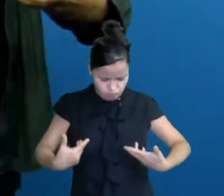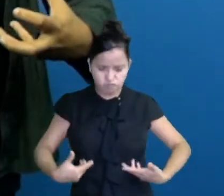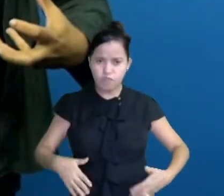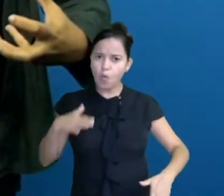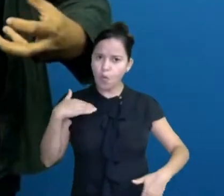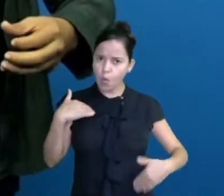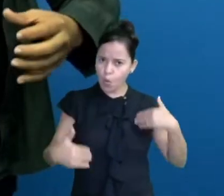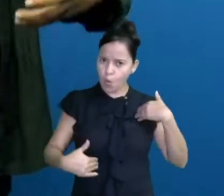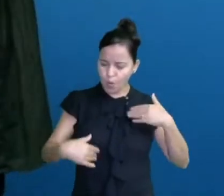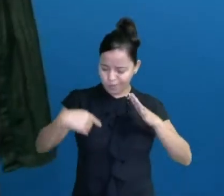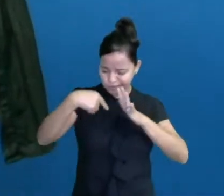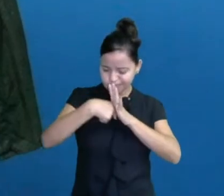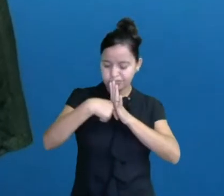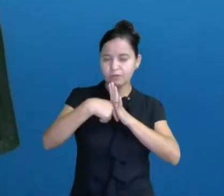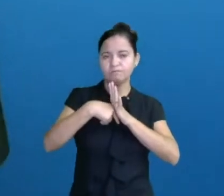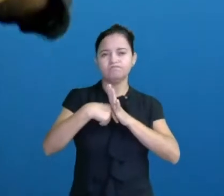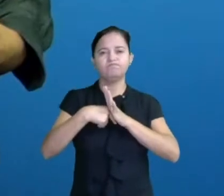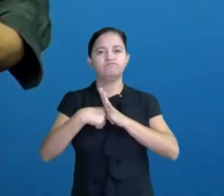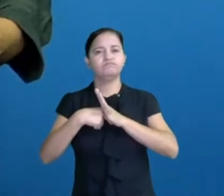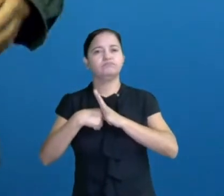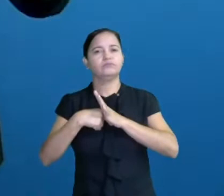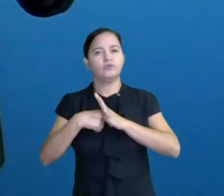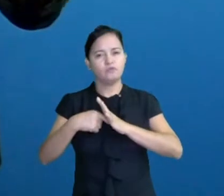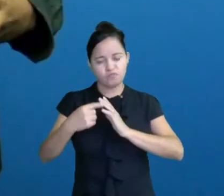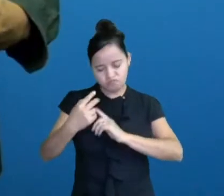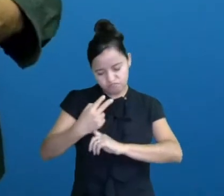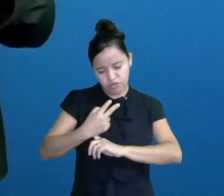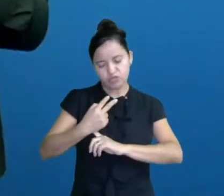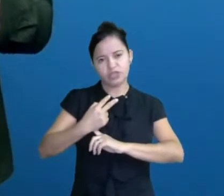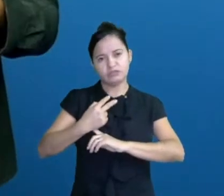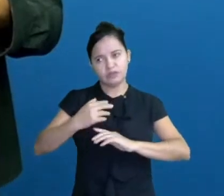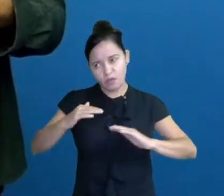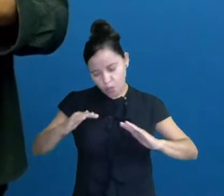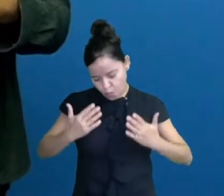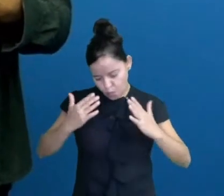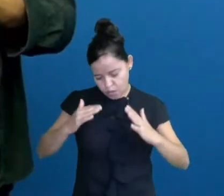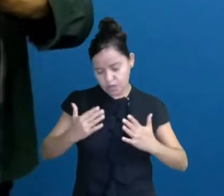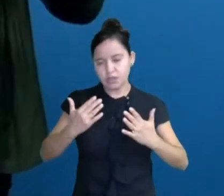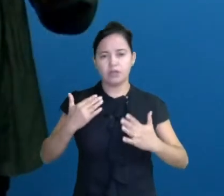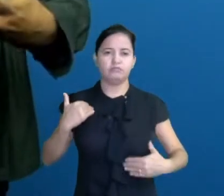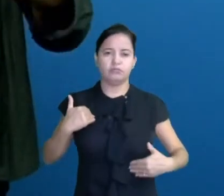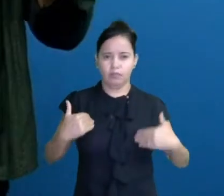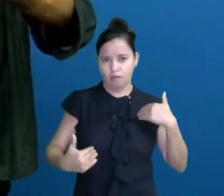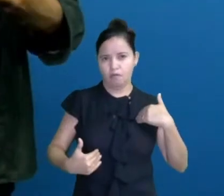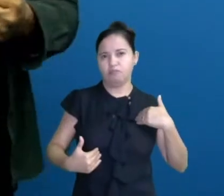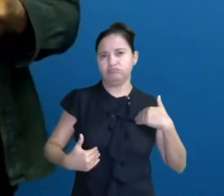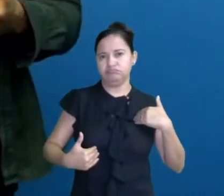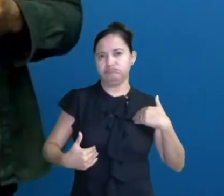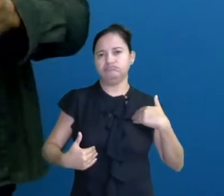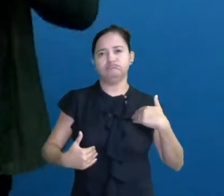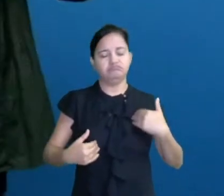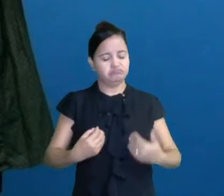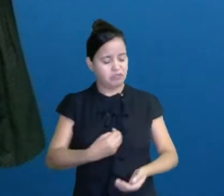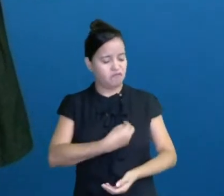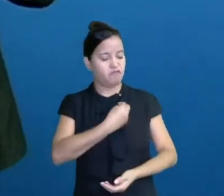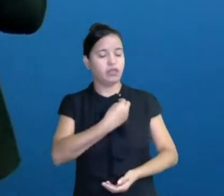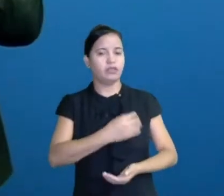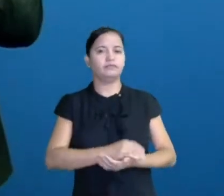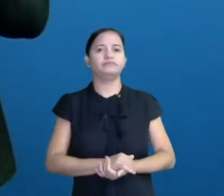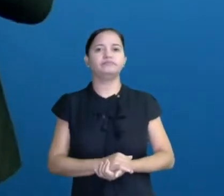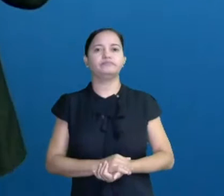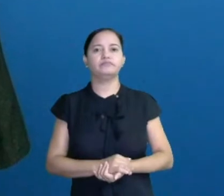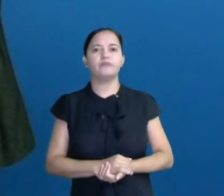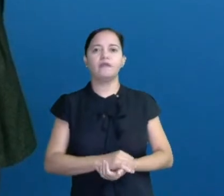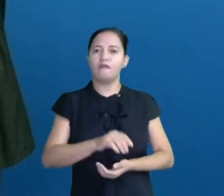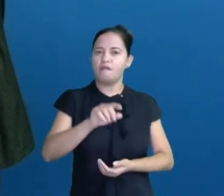forma saudável, tratar de forma digna. A importância da gente conhecer o nosso corpo, ele é singular para a nossa qualidade de vida. Então, pega teu